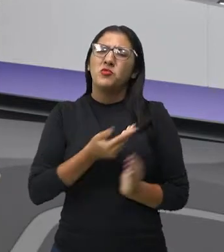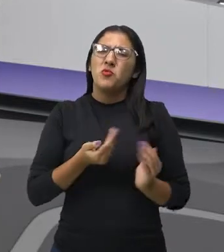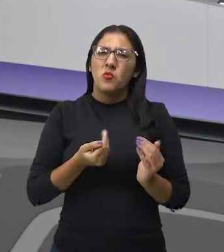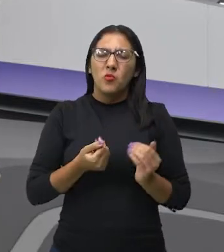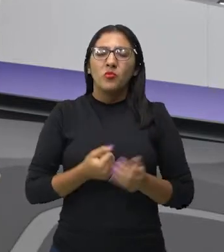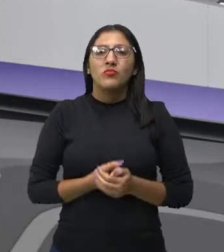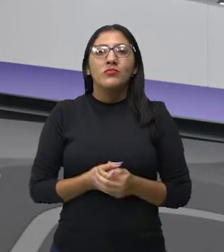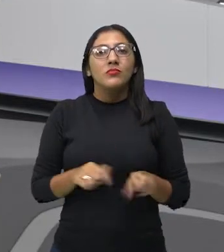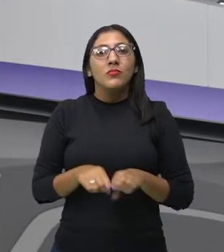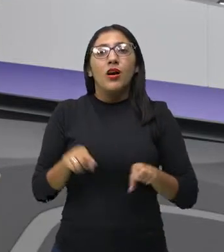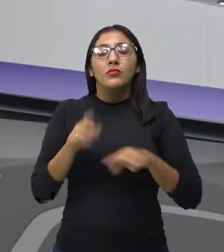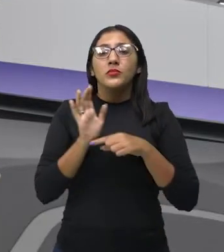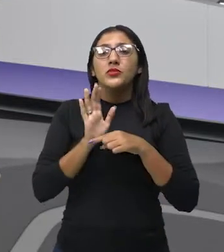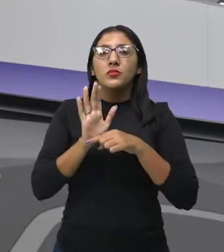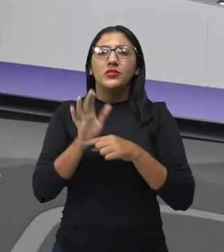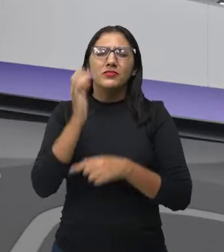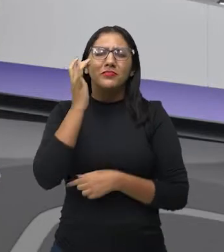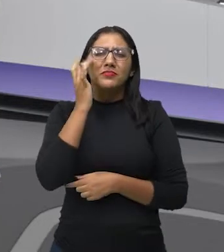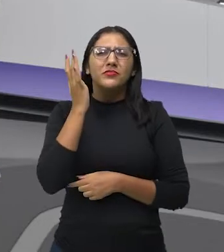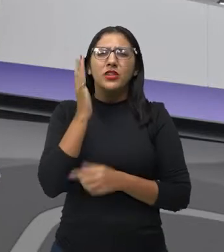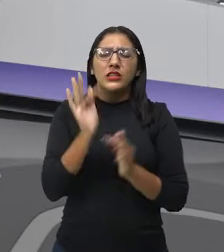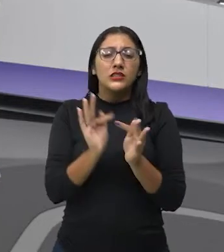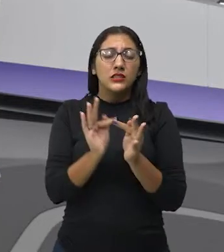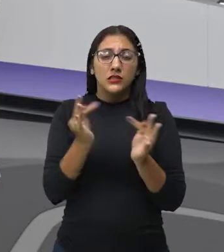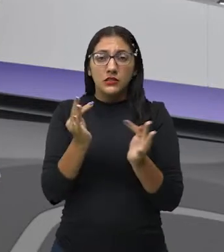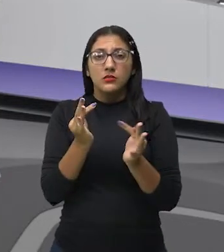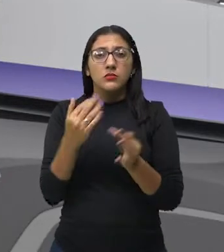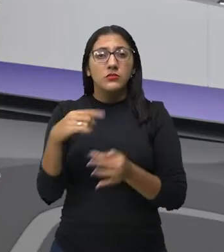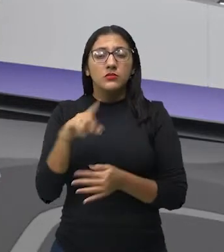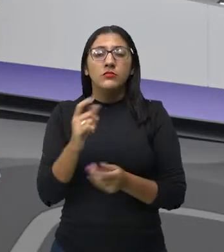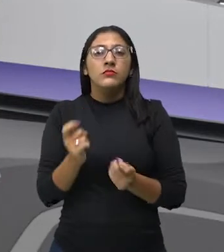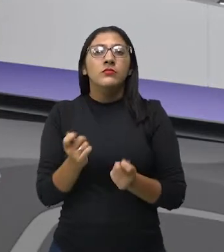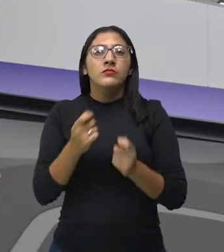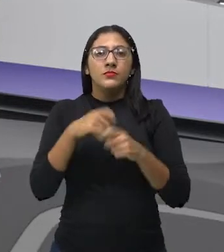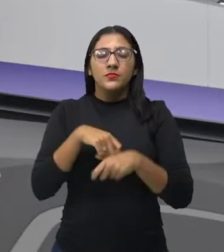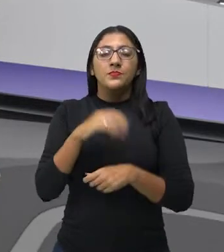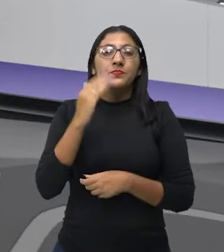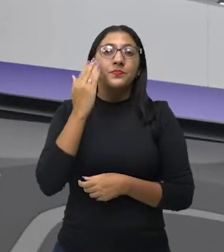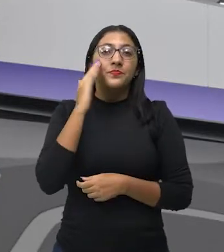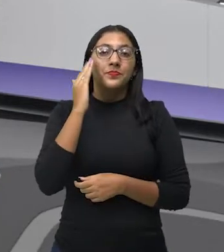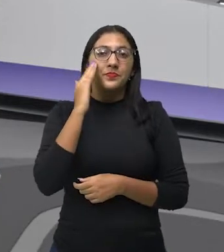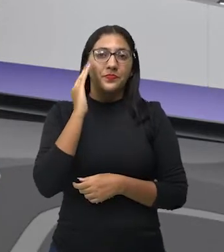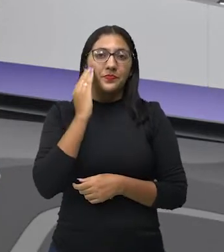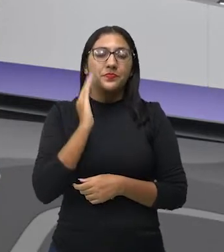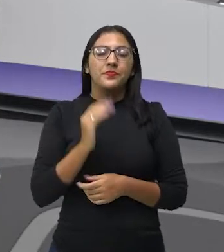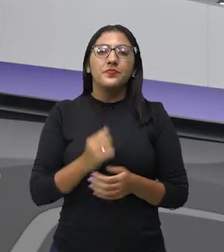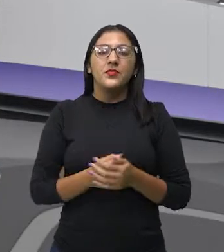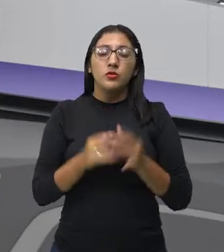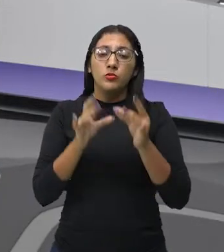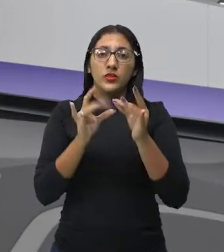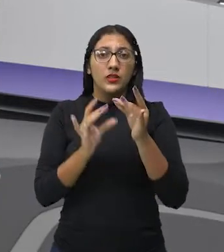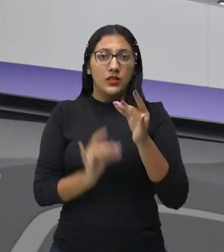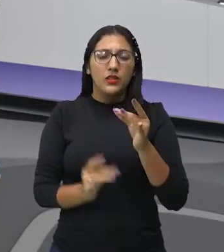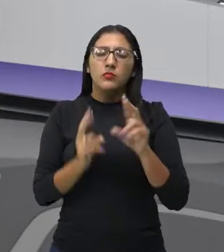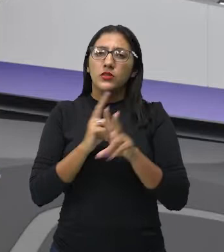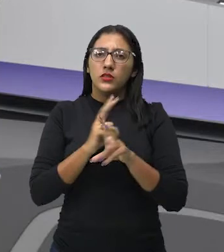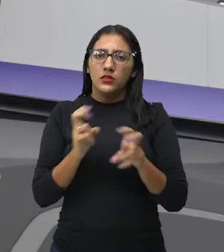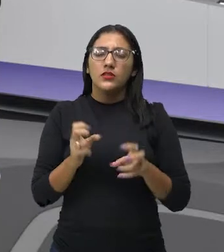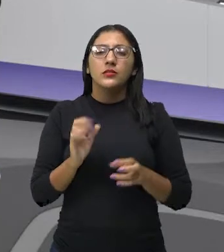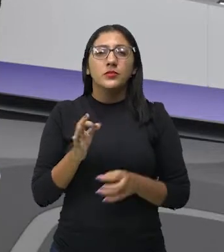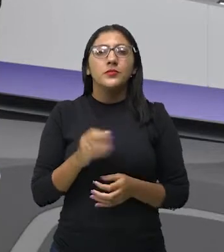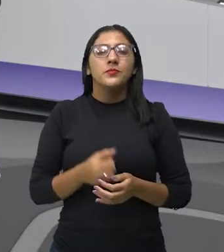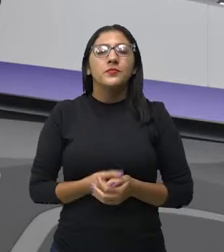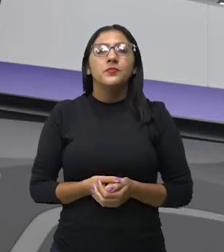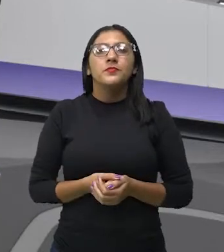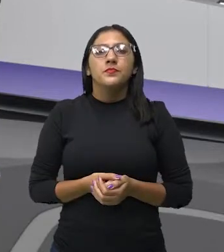vai trazer aqui de uma forma bem simples, né, para que você aí compreenda as definições aí de juros simples, tá